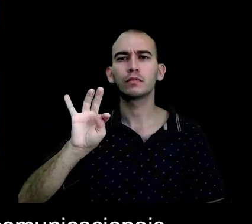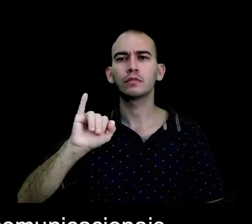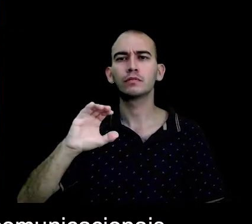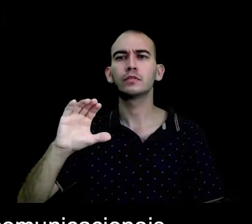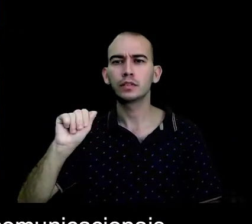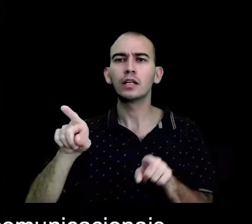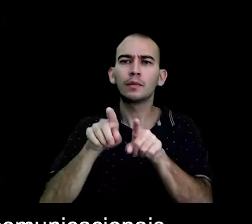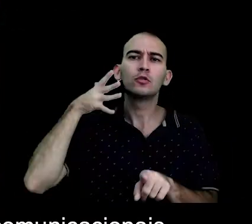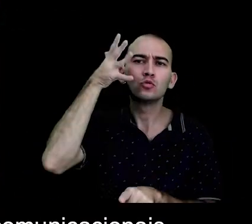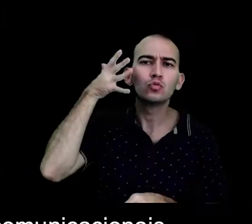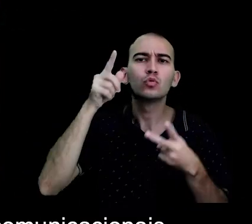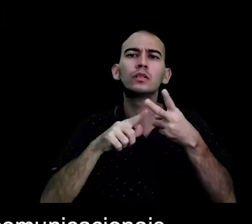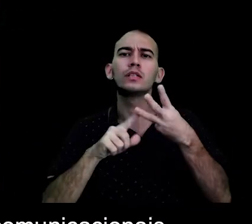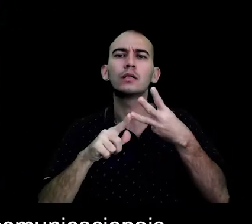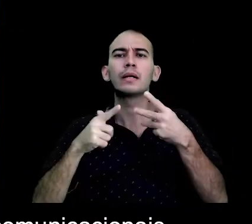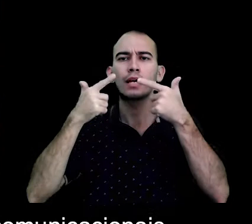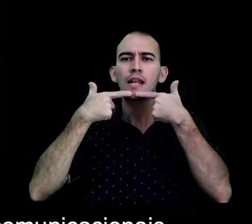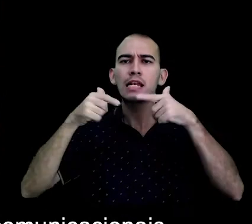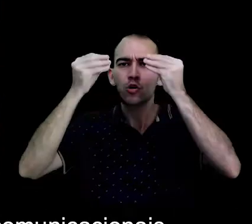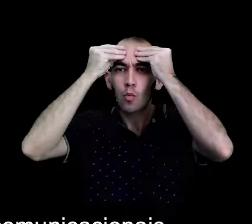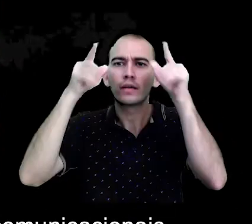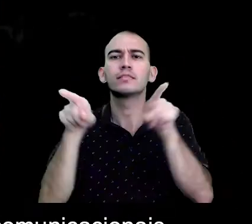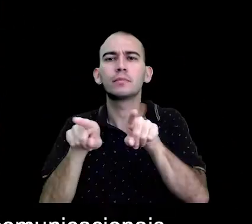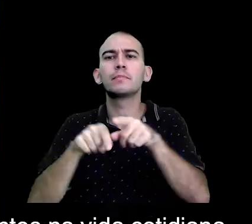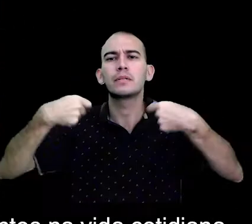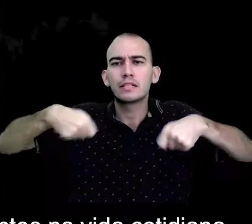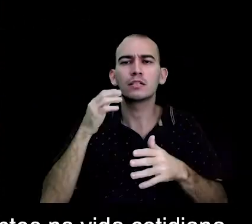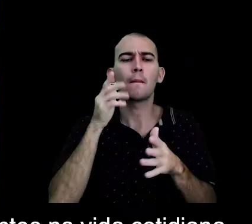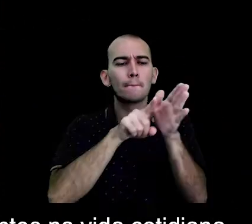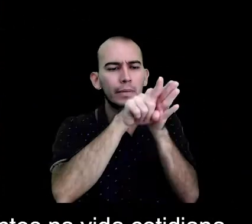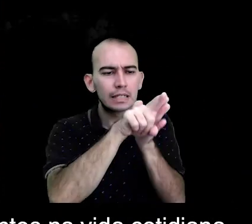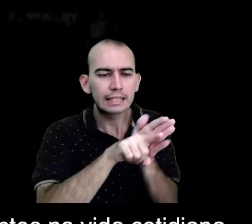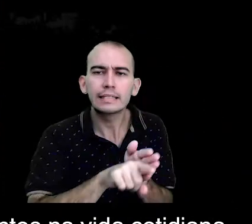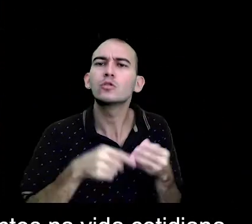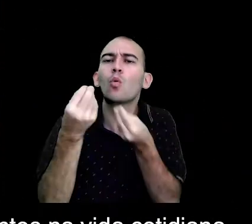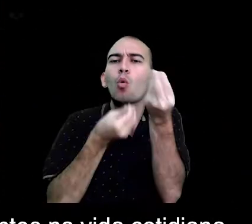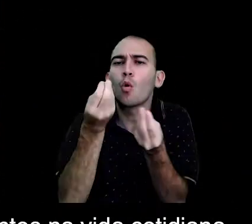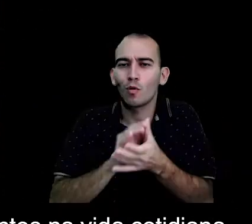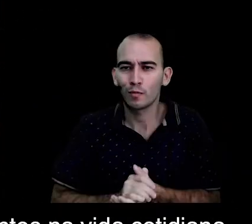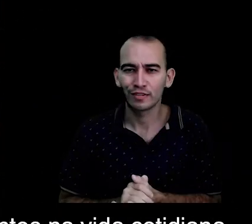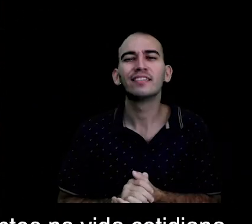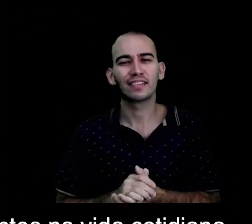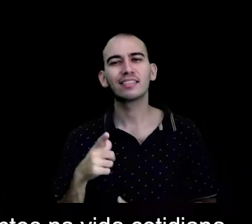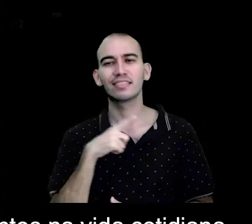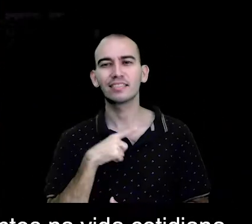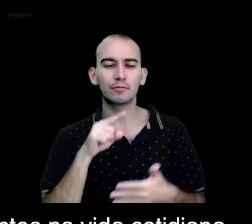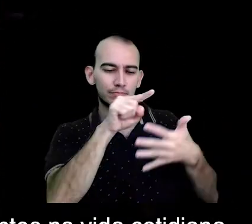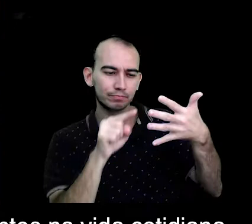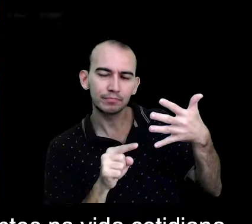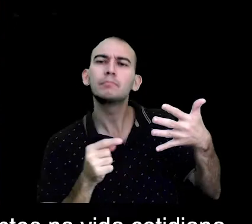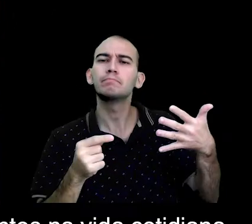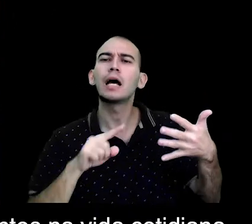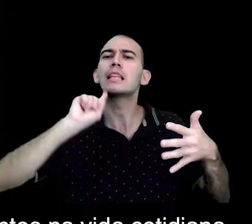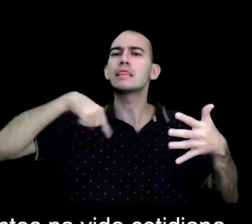nos processos, práticas e produtos comunicacionais, que por sua vez constituem estratégias de produção